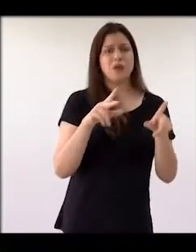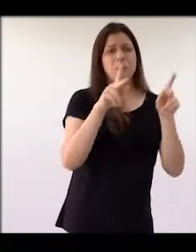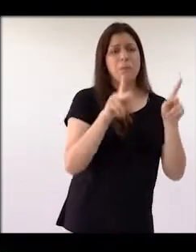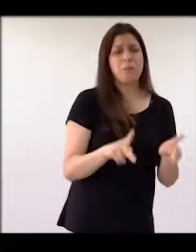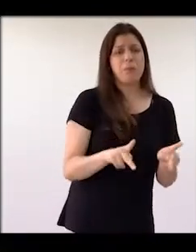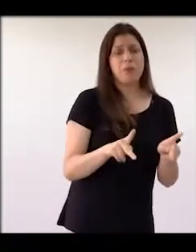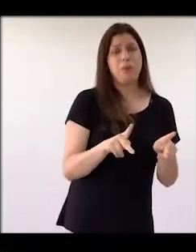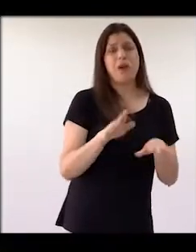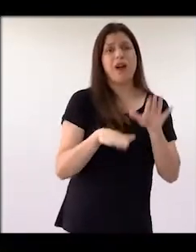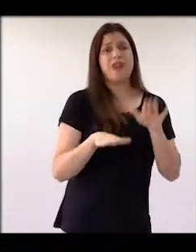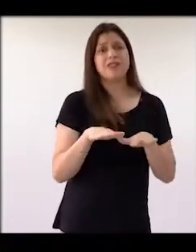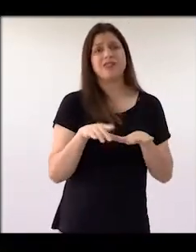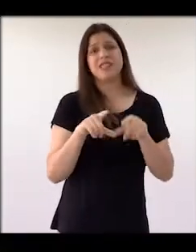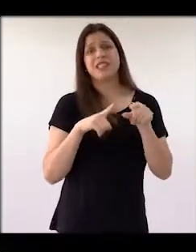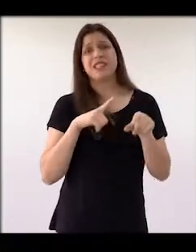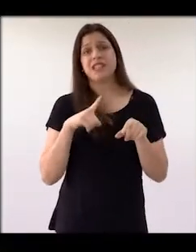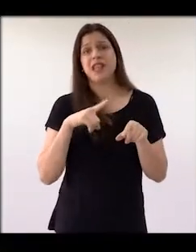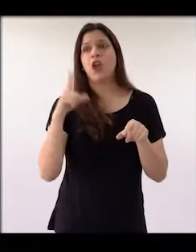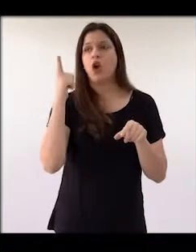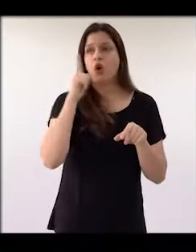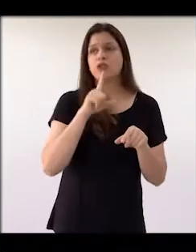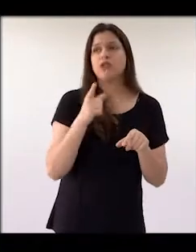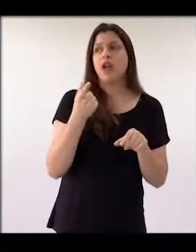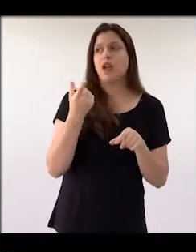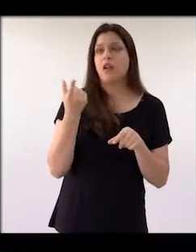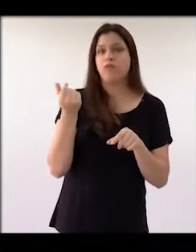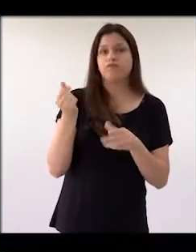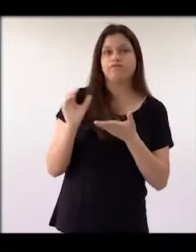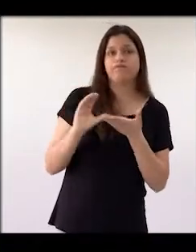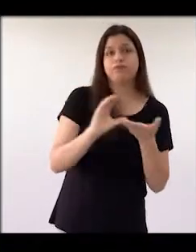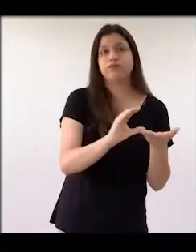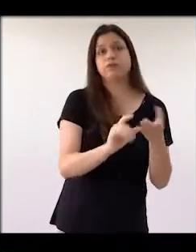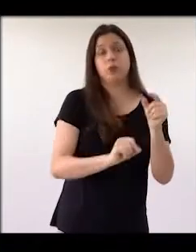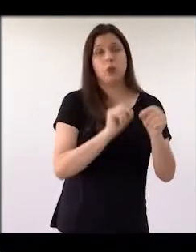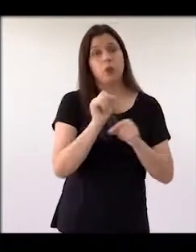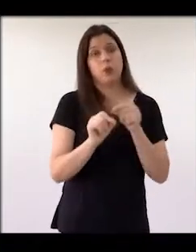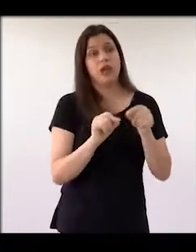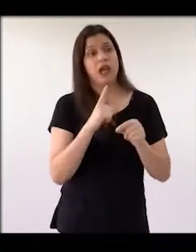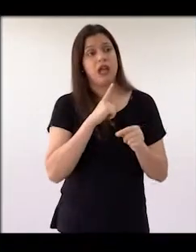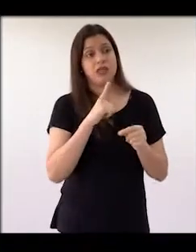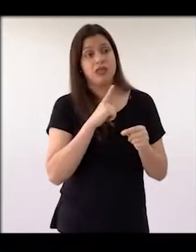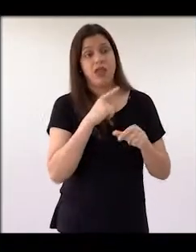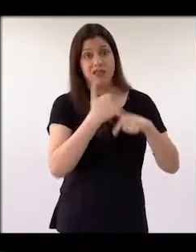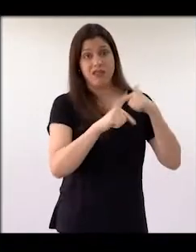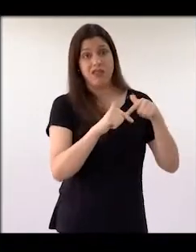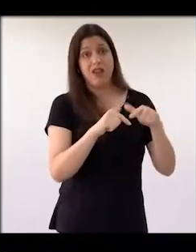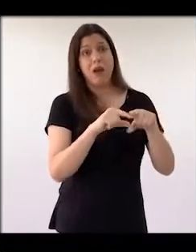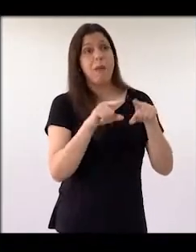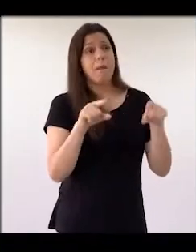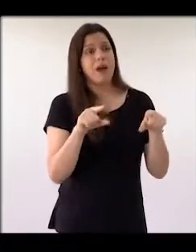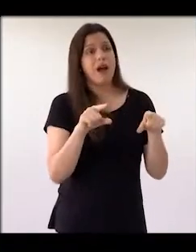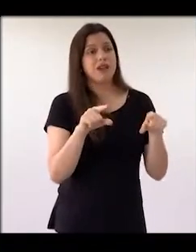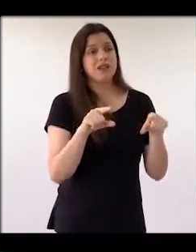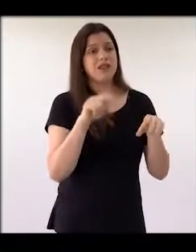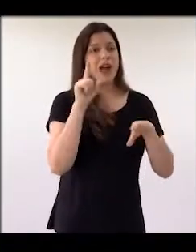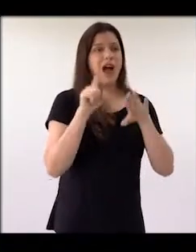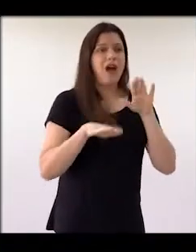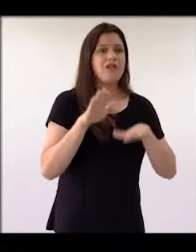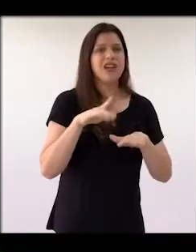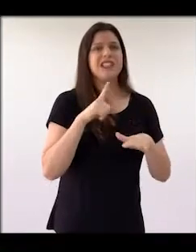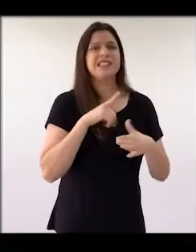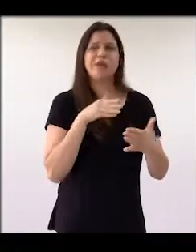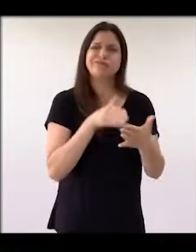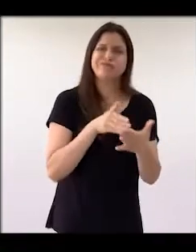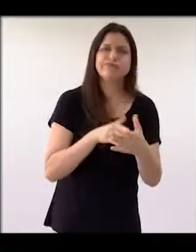questões orçamentárias mais brandas, porque eles podem captar recursos de certa forma, ele disponibiliza de um certo serviço, mas às vezes pode ser